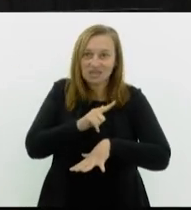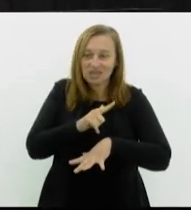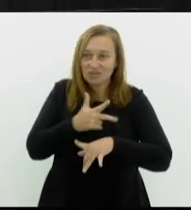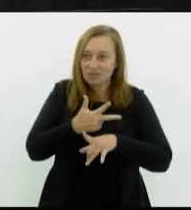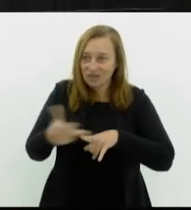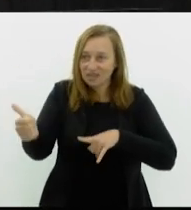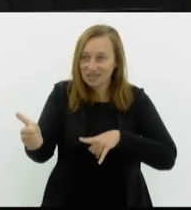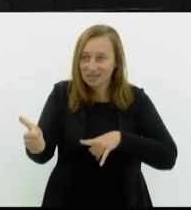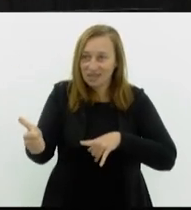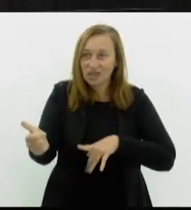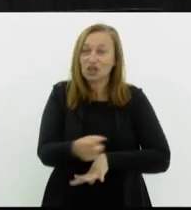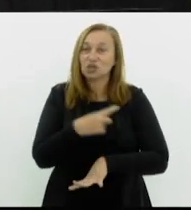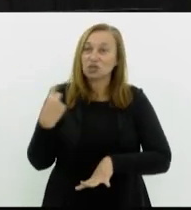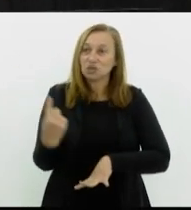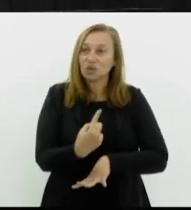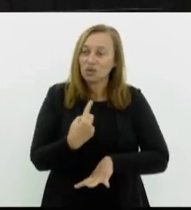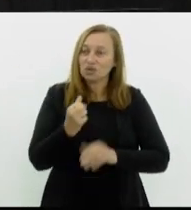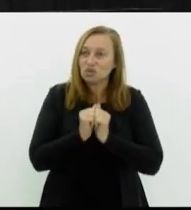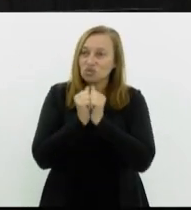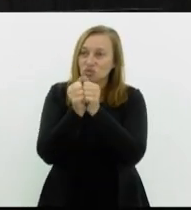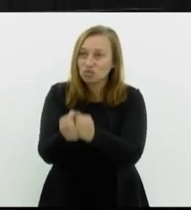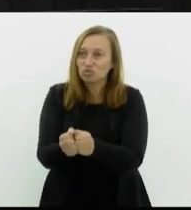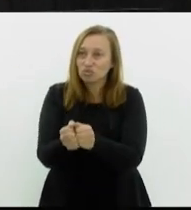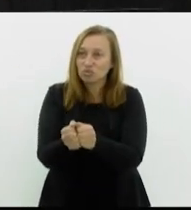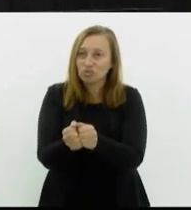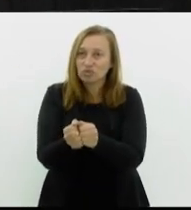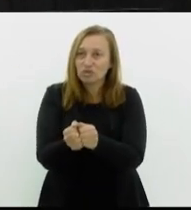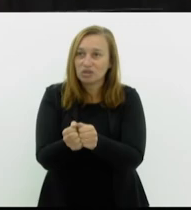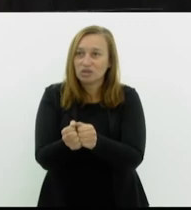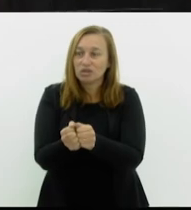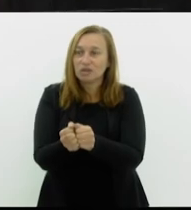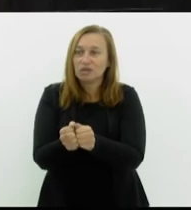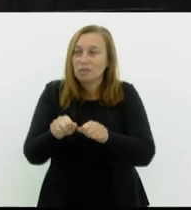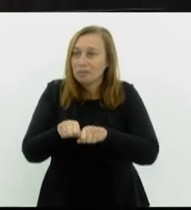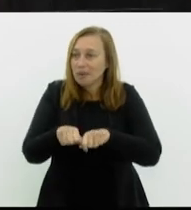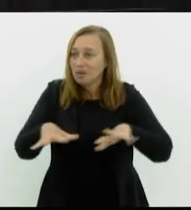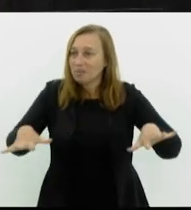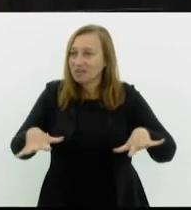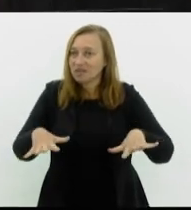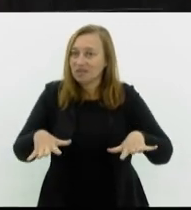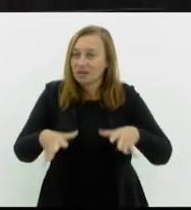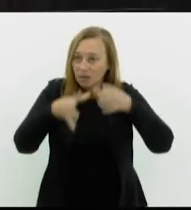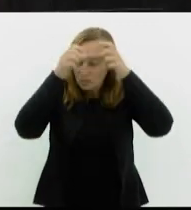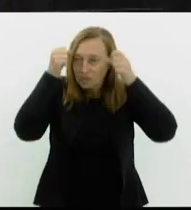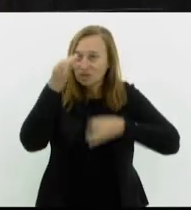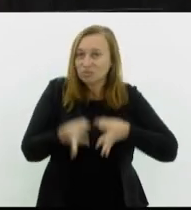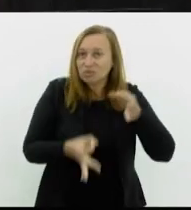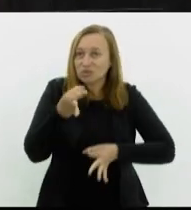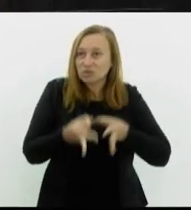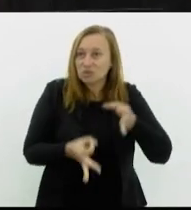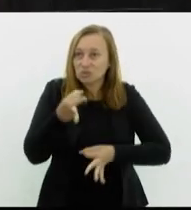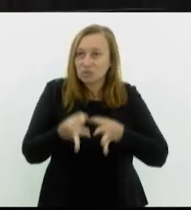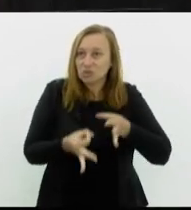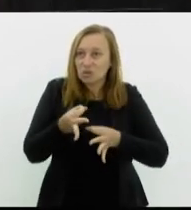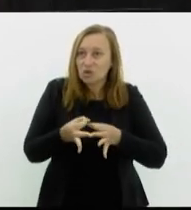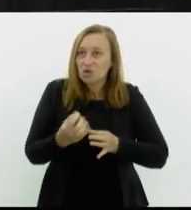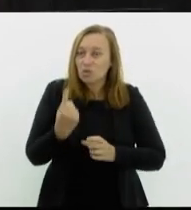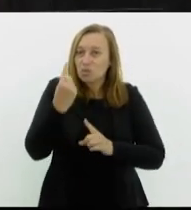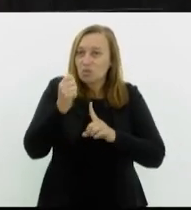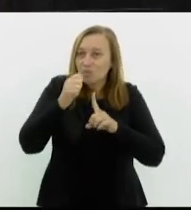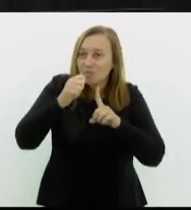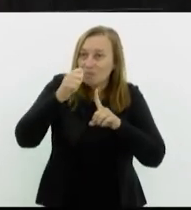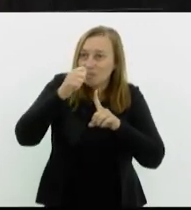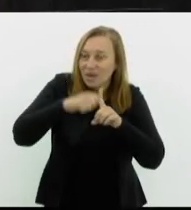porto. Nós passamos juntos pela pandemia. O tribunal chegou ao ponto de passar um mês com